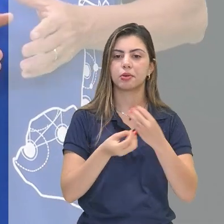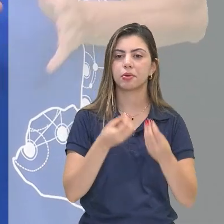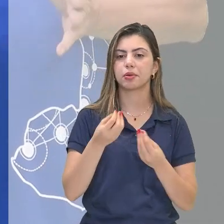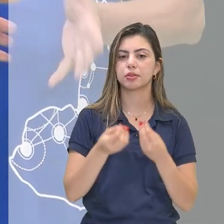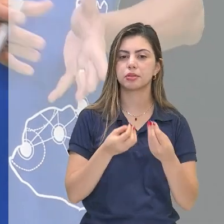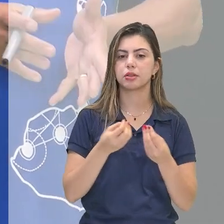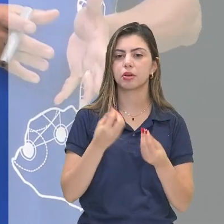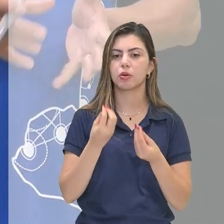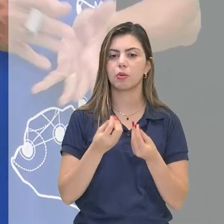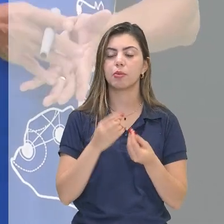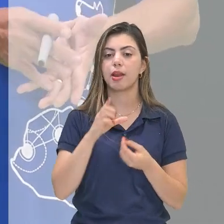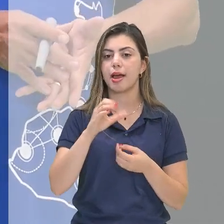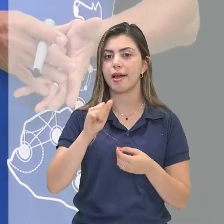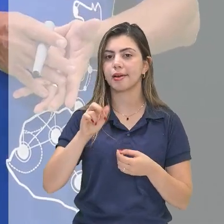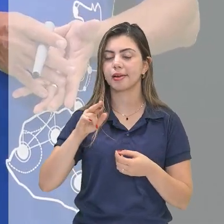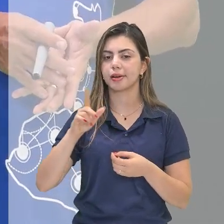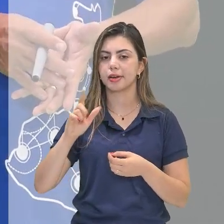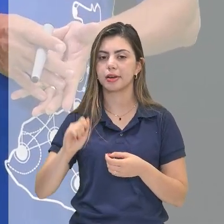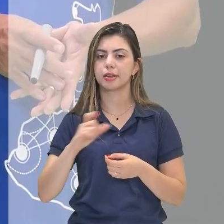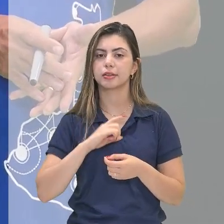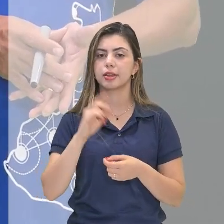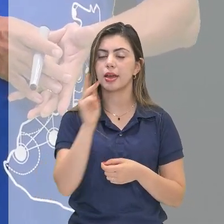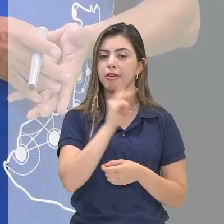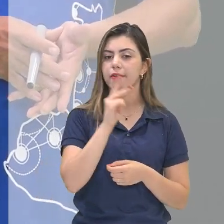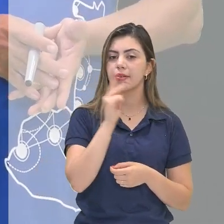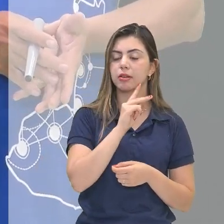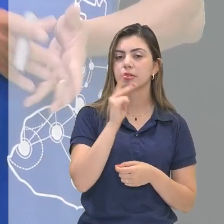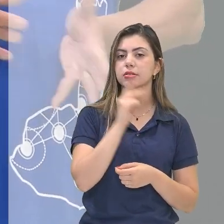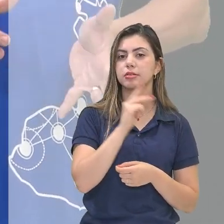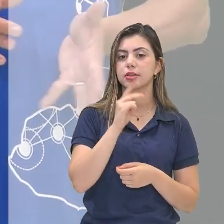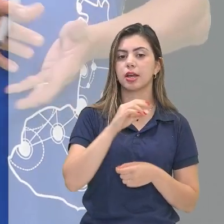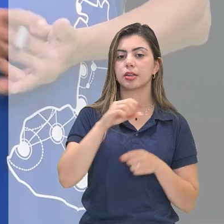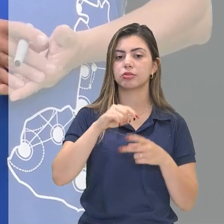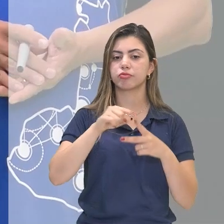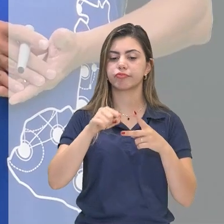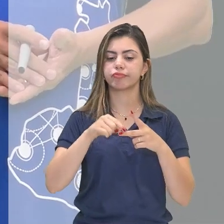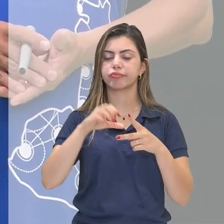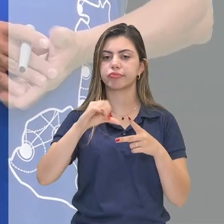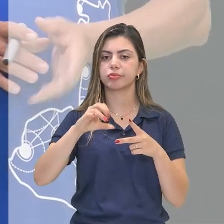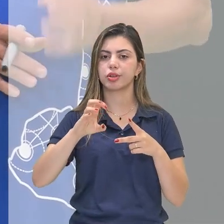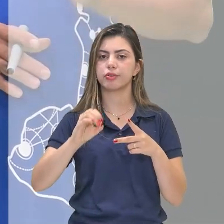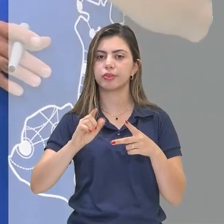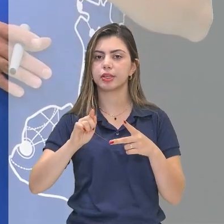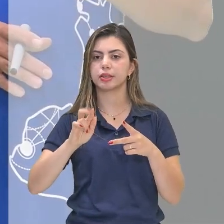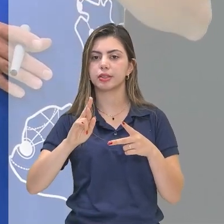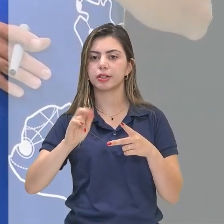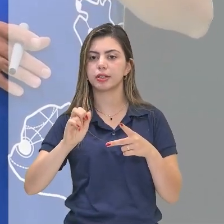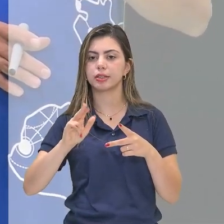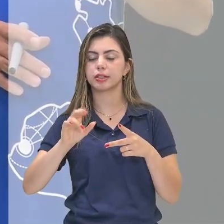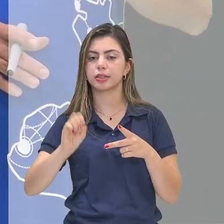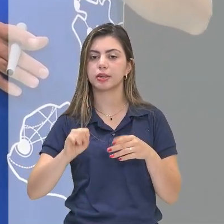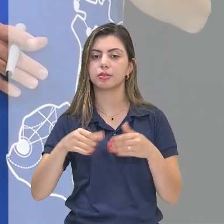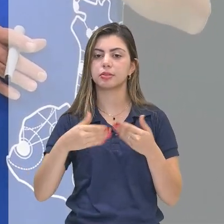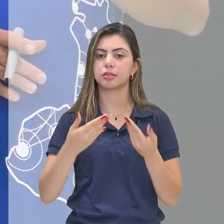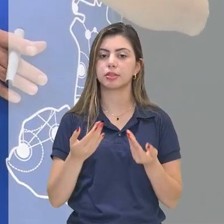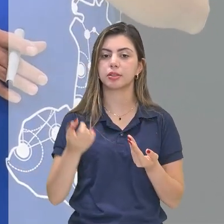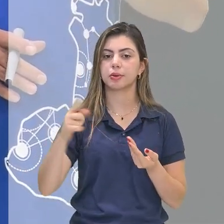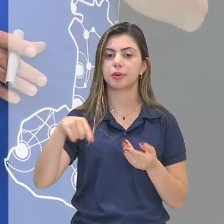direção desse campo, com a velocidade que faz 90 graus com o campo, então eu terei uma trajetória que será